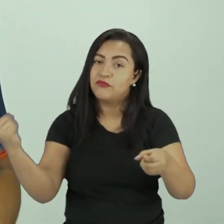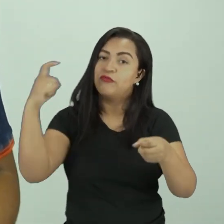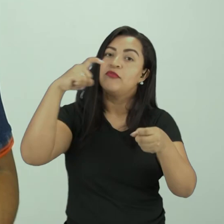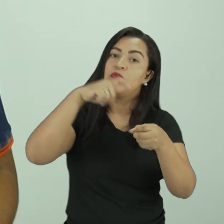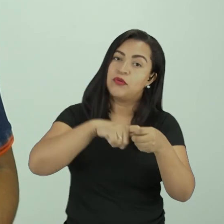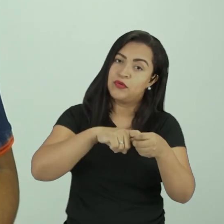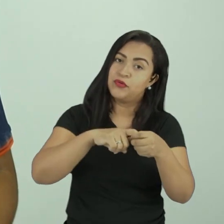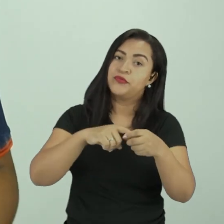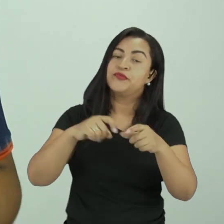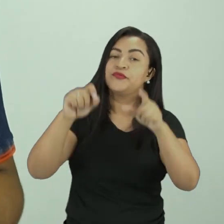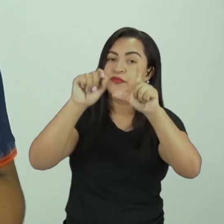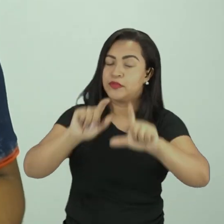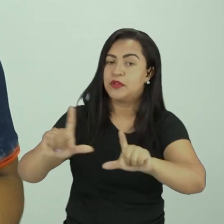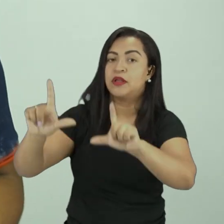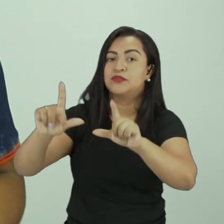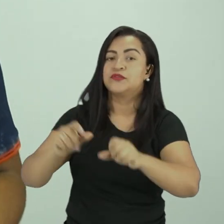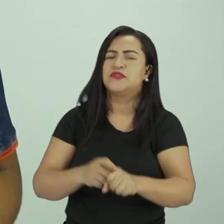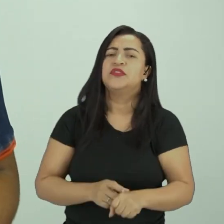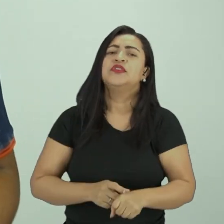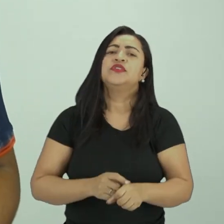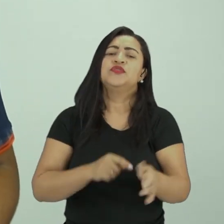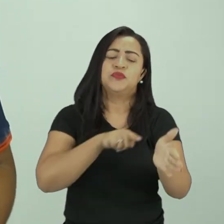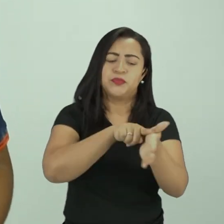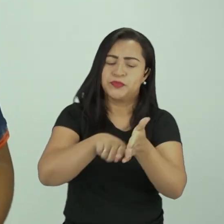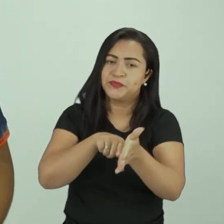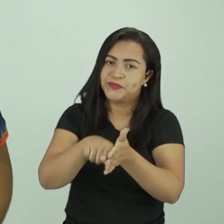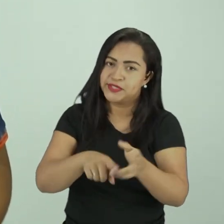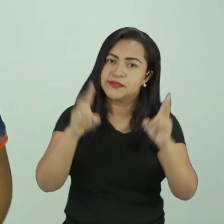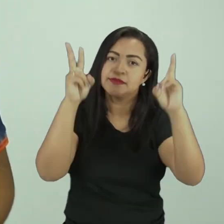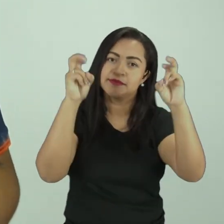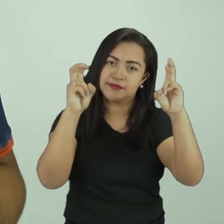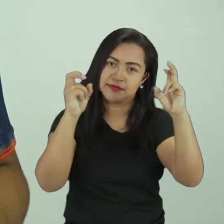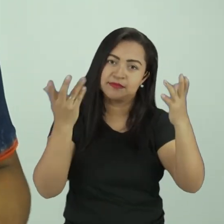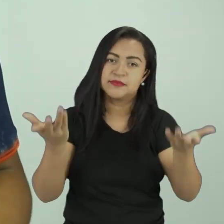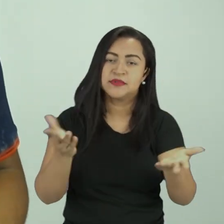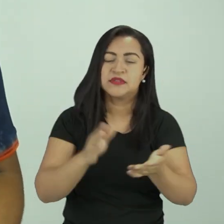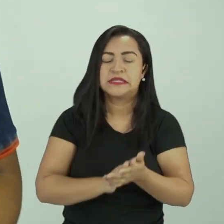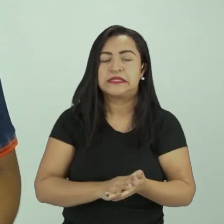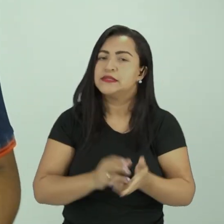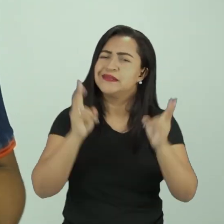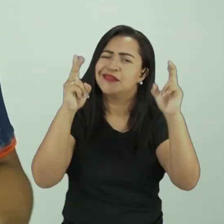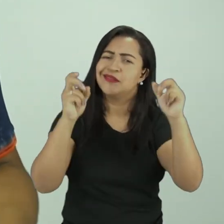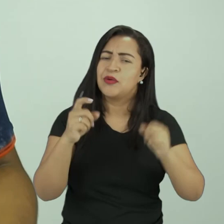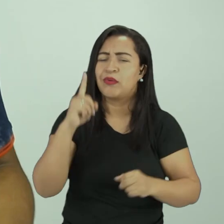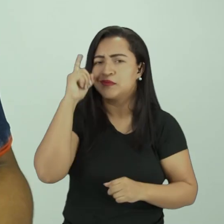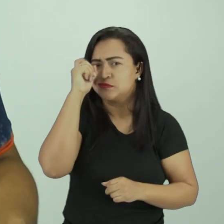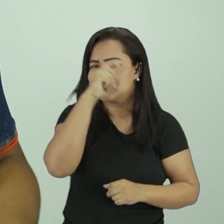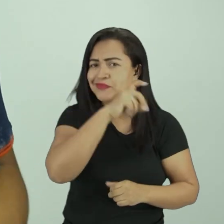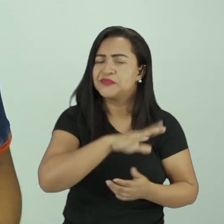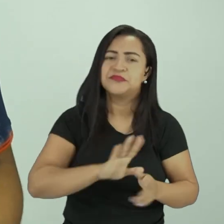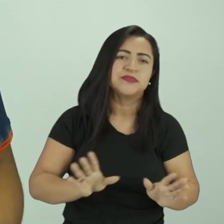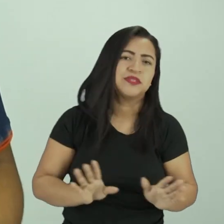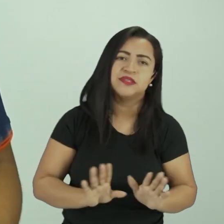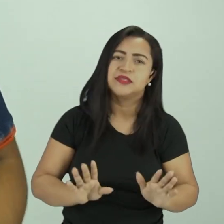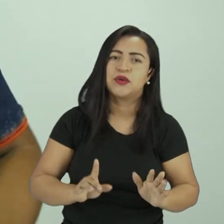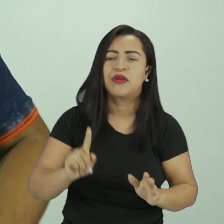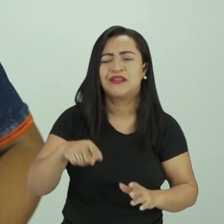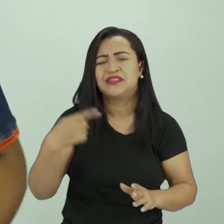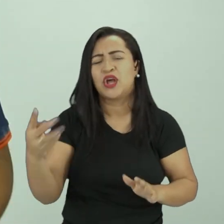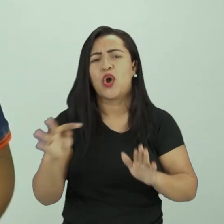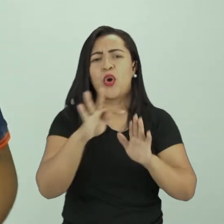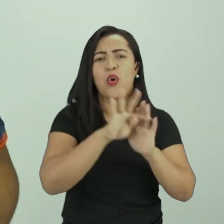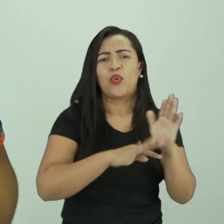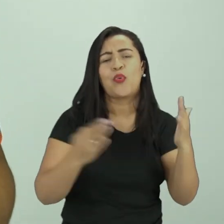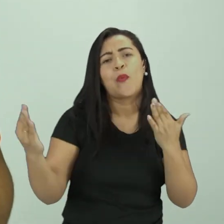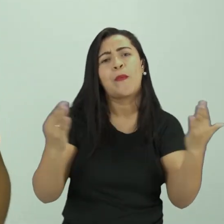no vídeo, pesquisa sobre o assunto, tá? Não é um assunto tão difícil relacionado aos outros gêneros textuais, é